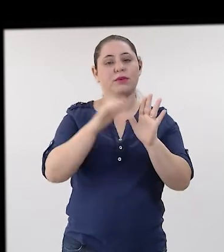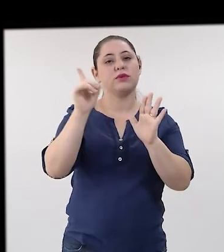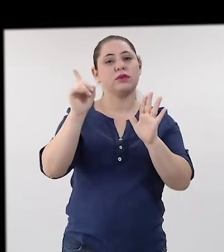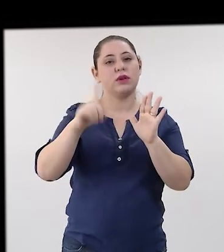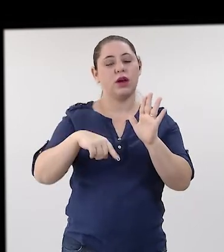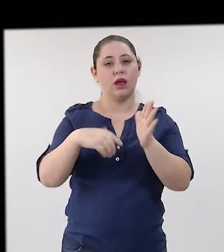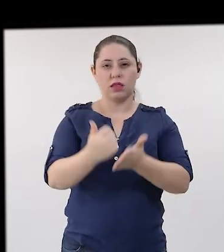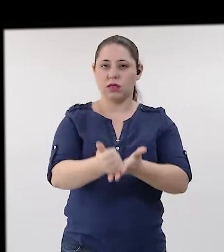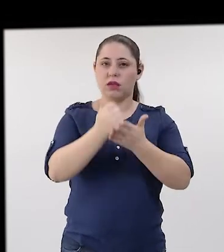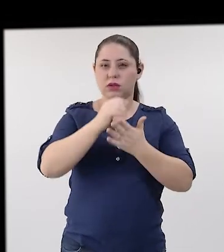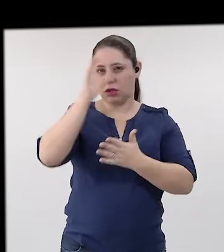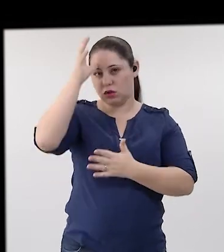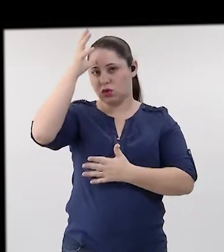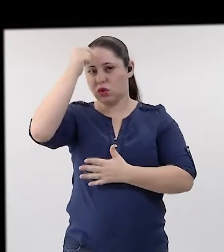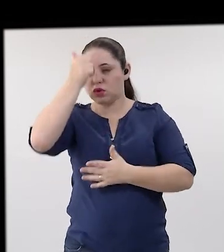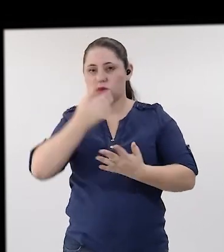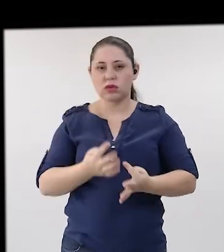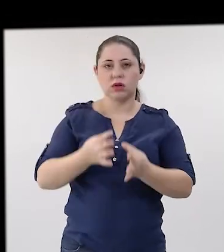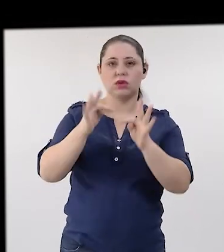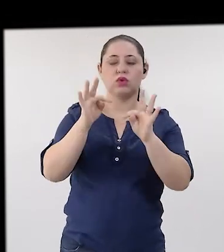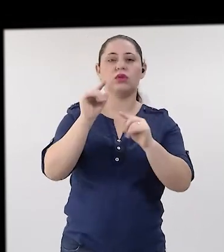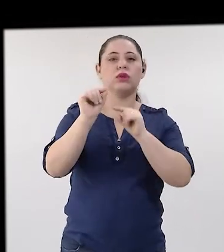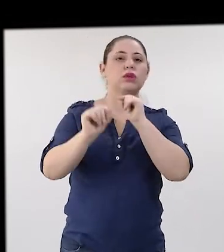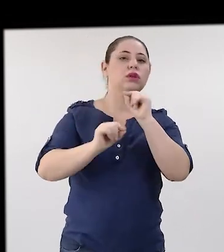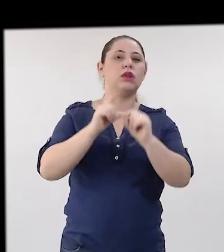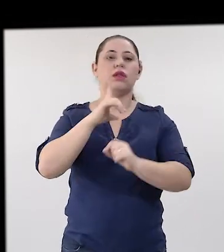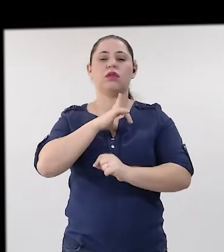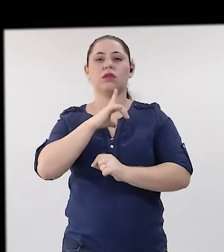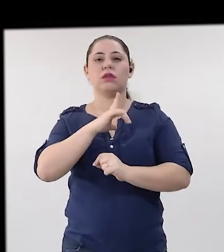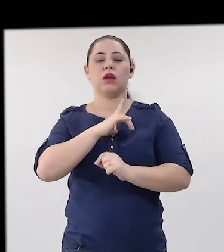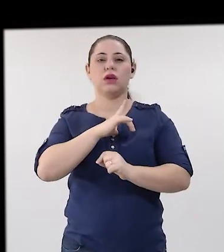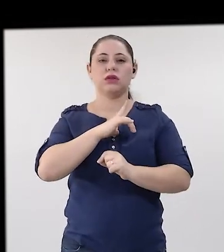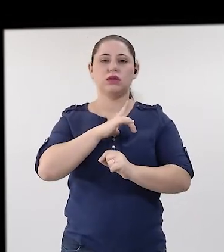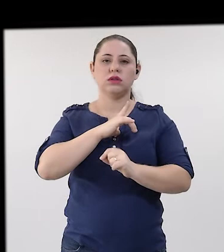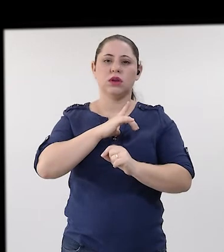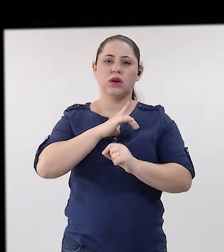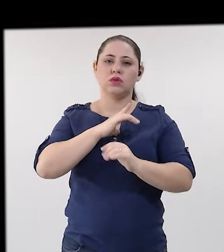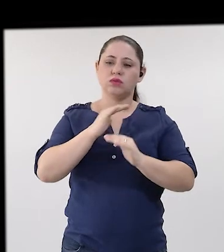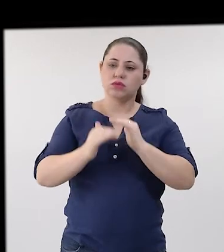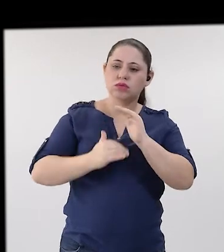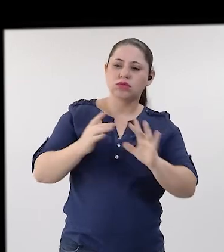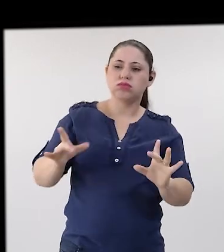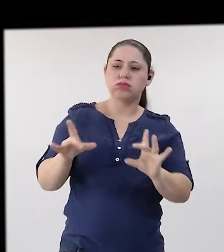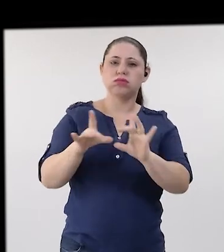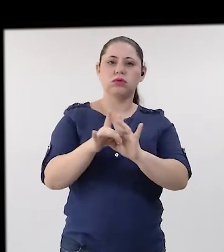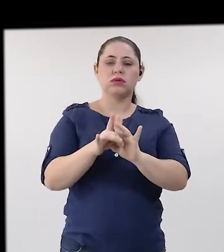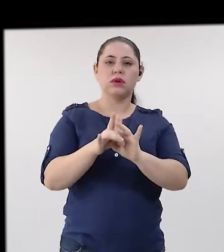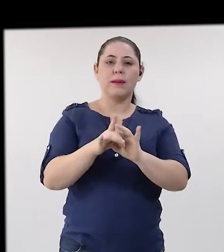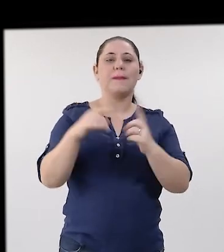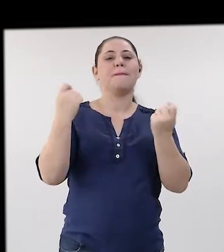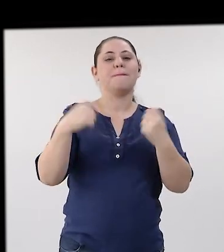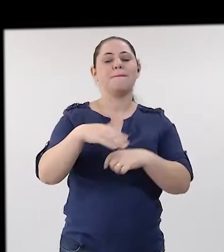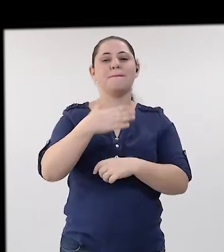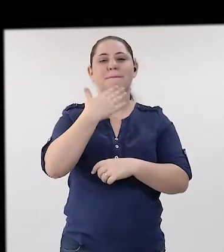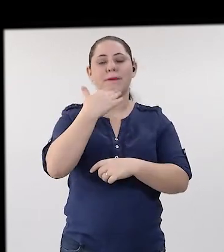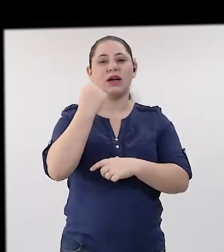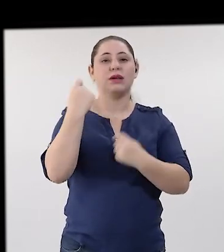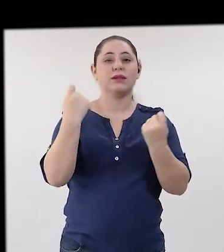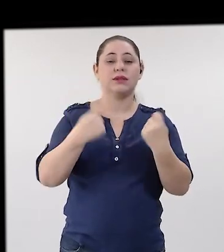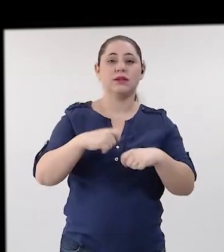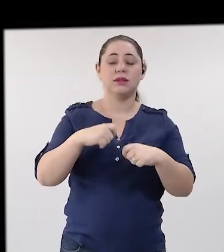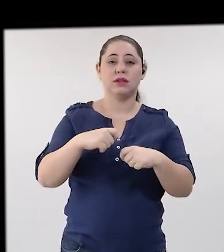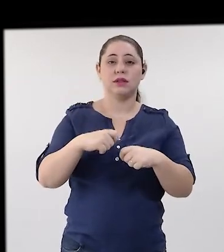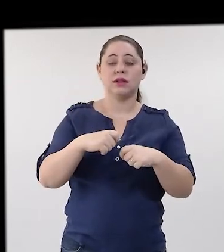justamente trazer soluções tecnológicas que tenham esse engajamento envolvido. Então, você precisa estar abordando dentro